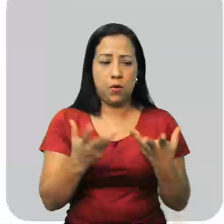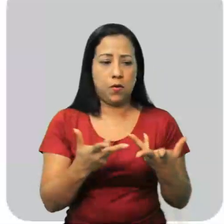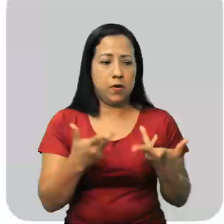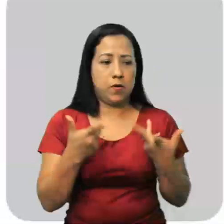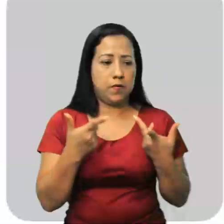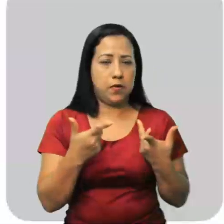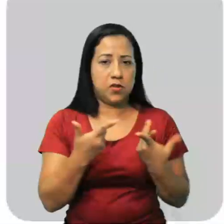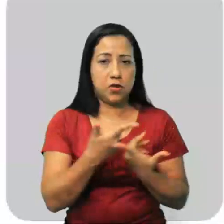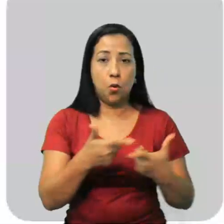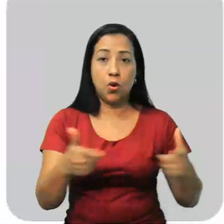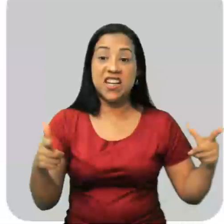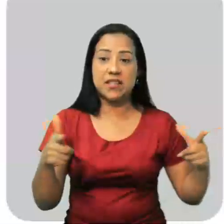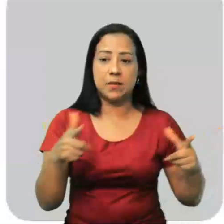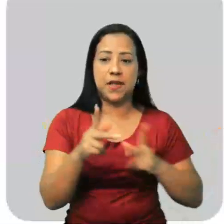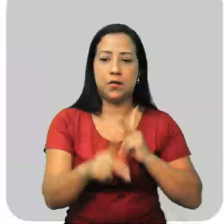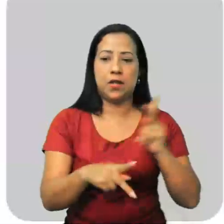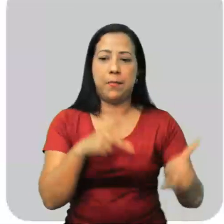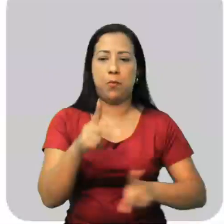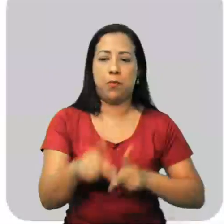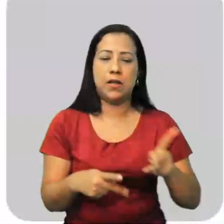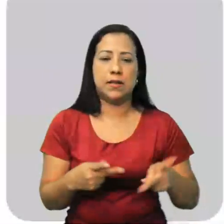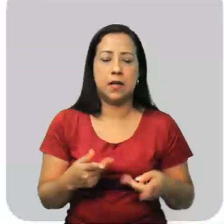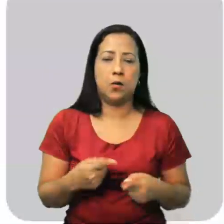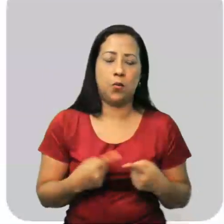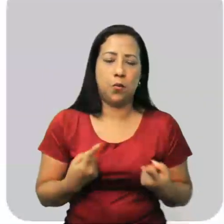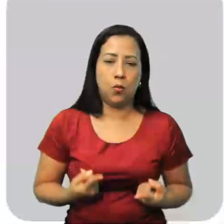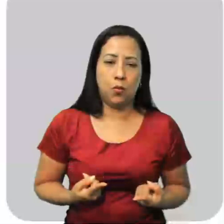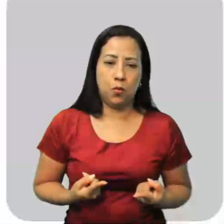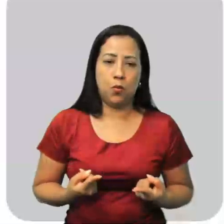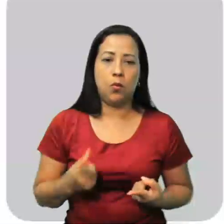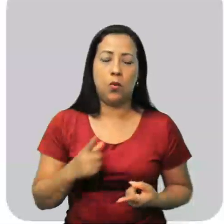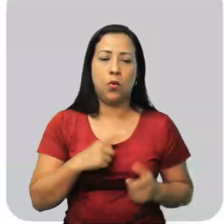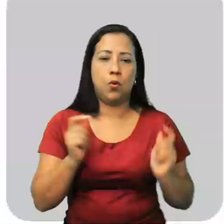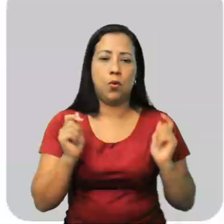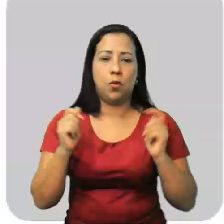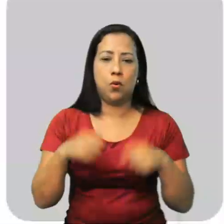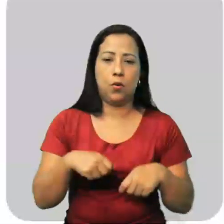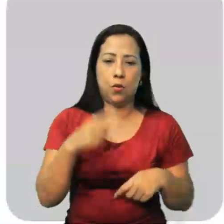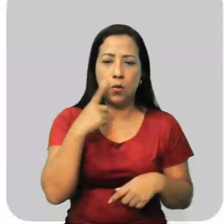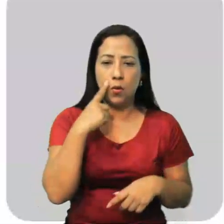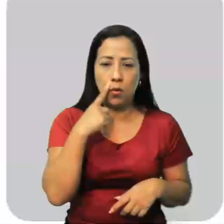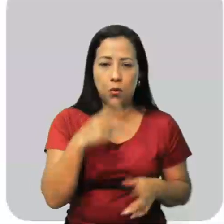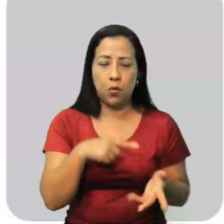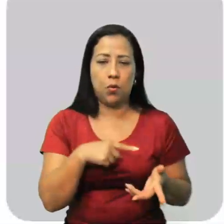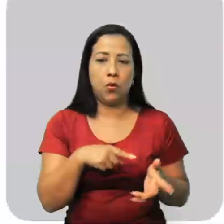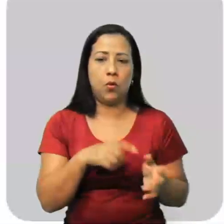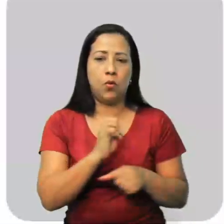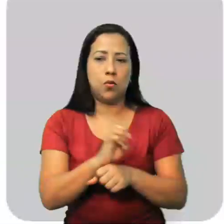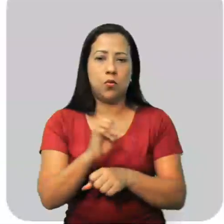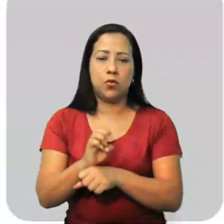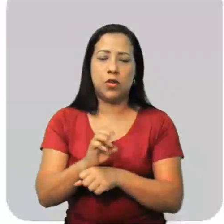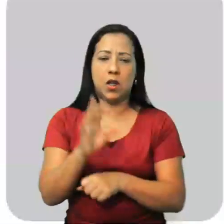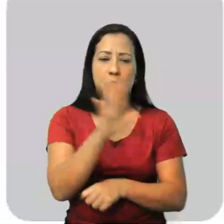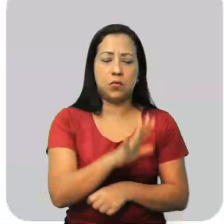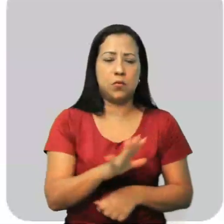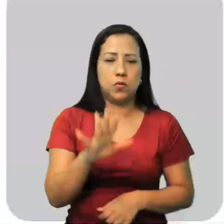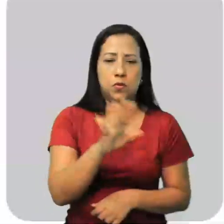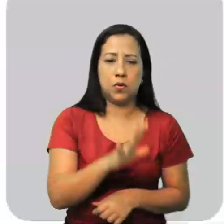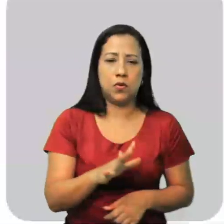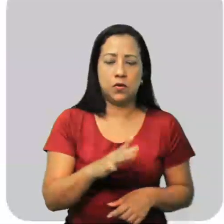saber analisar a ação dos Estados nacionais no que se refere à dinâmica dos fluxos populacionais e no enfrentamento de problemas de